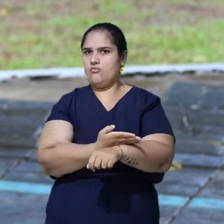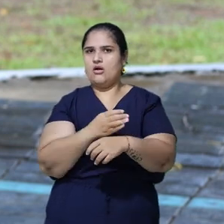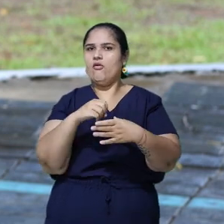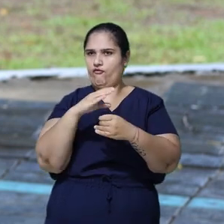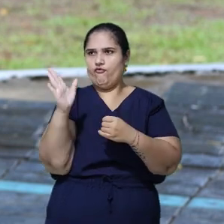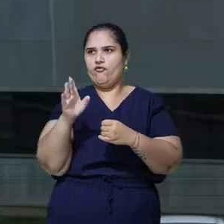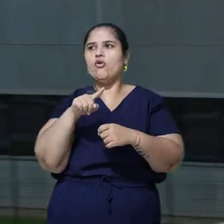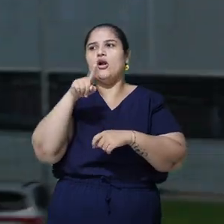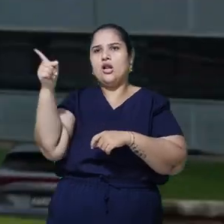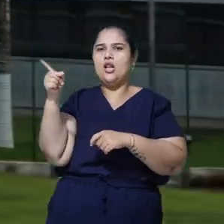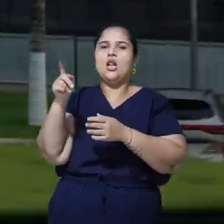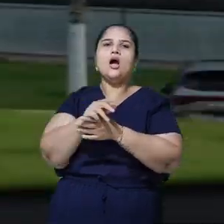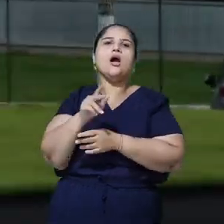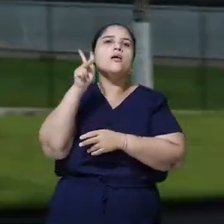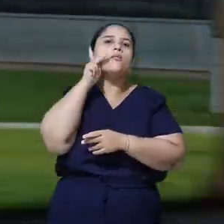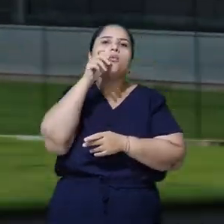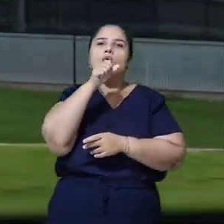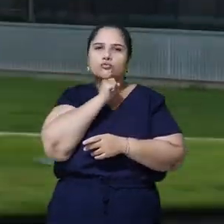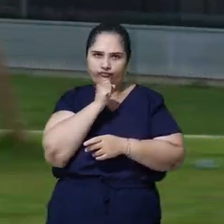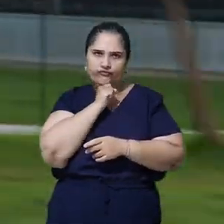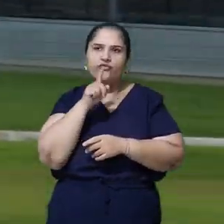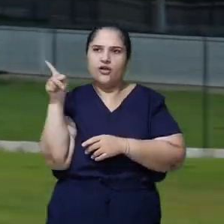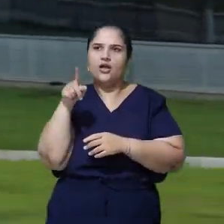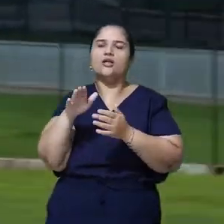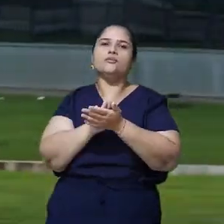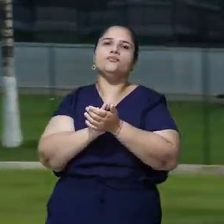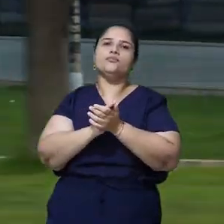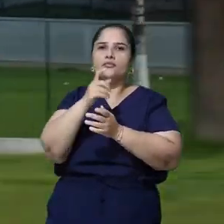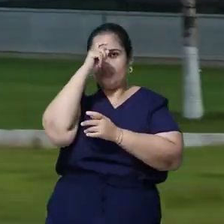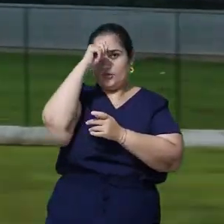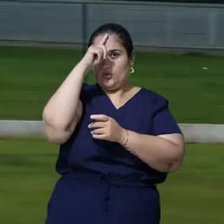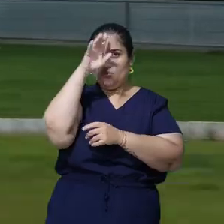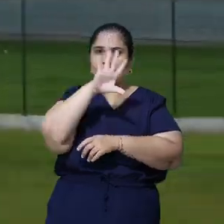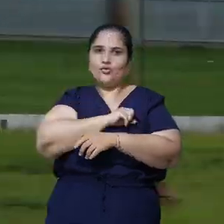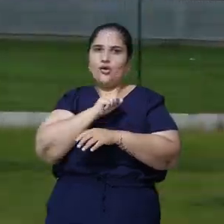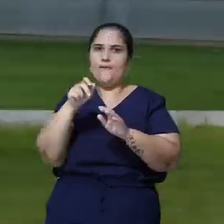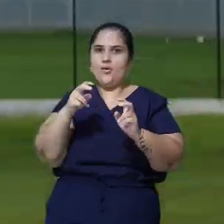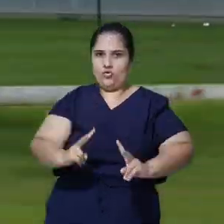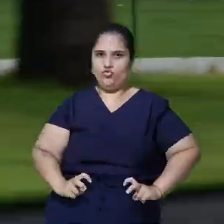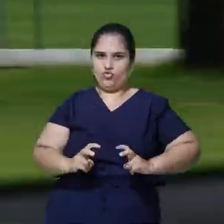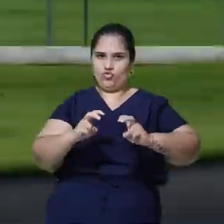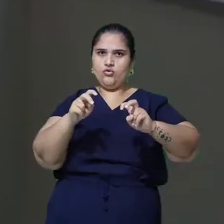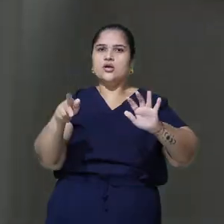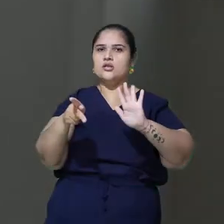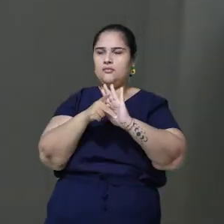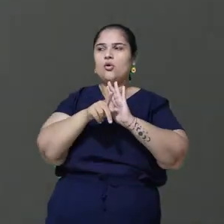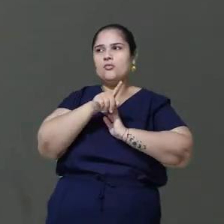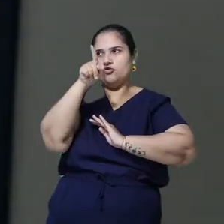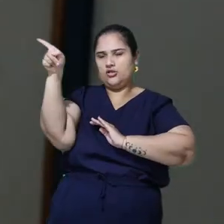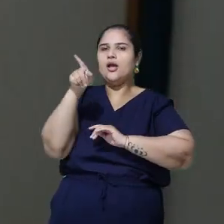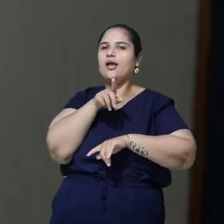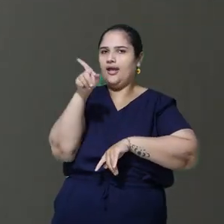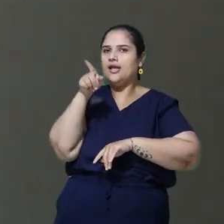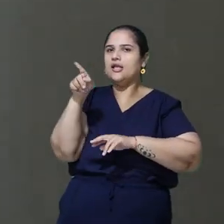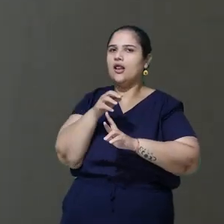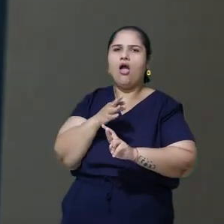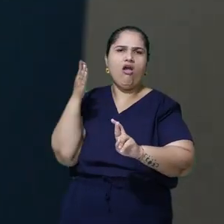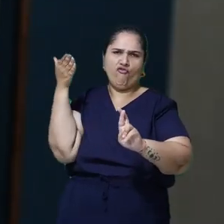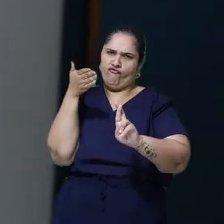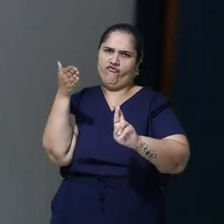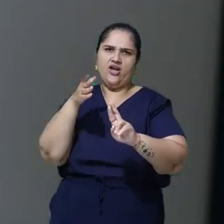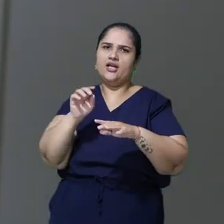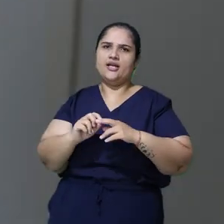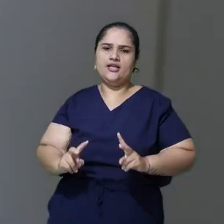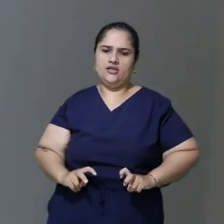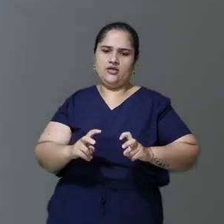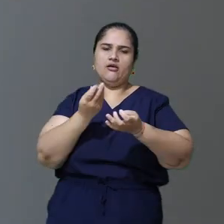lá em Porto Velho, no Hospital de Amor de lá. Porque o Hospital de Amor, ele é referência, né, no tratamento de câncer. Então, quando você descobre uma